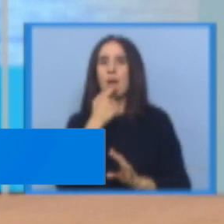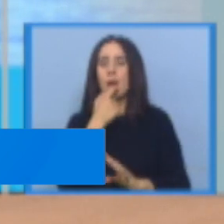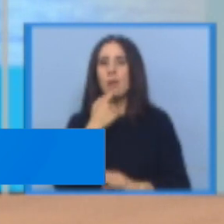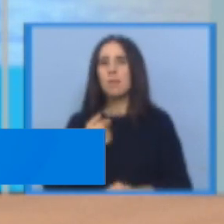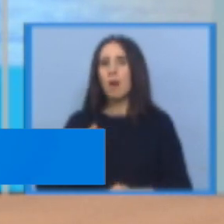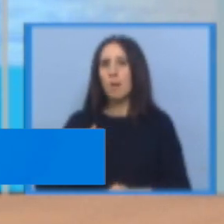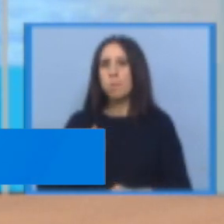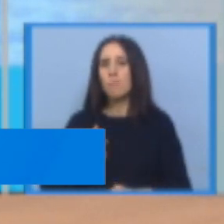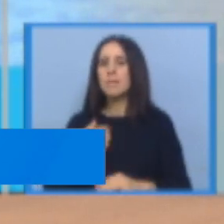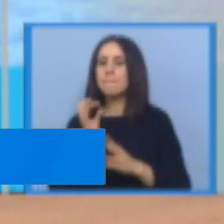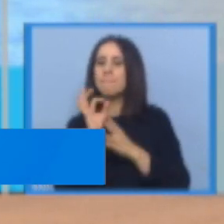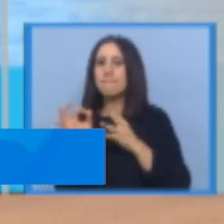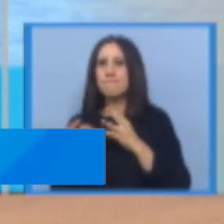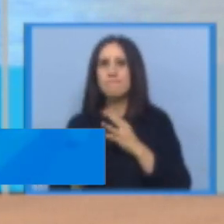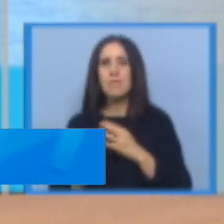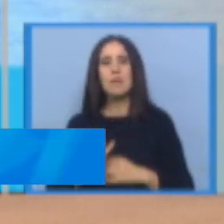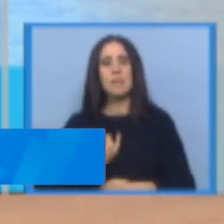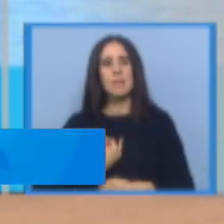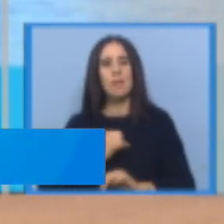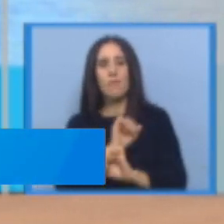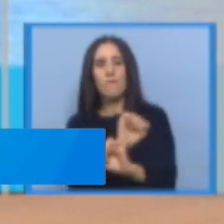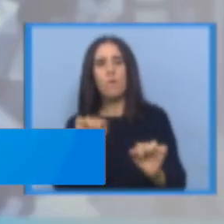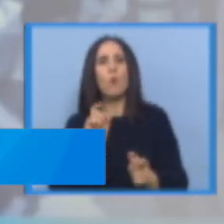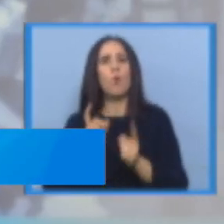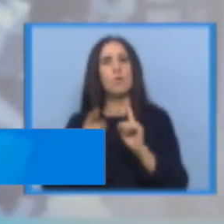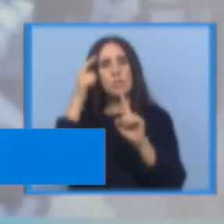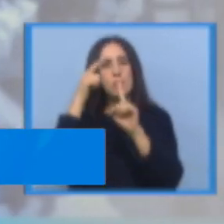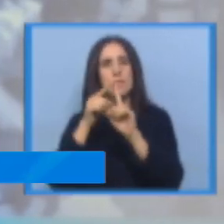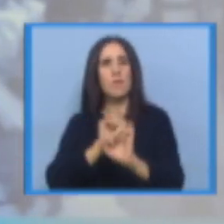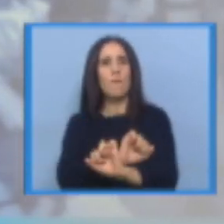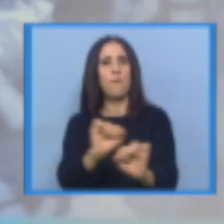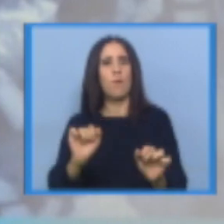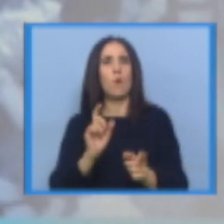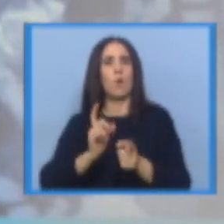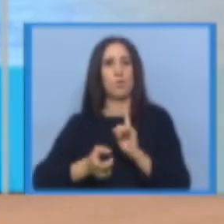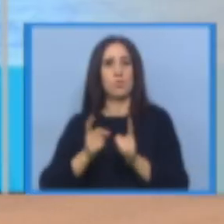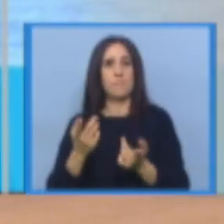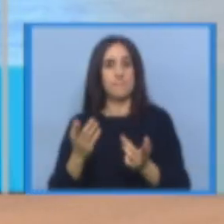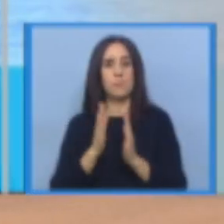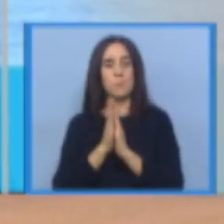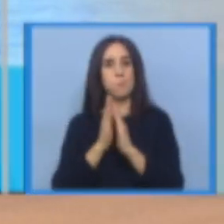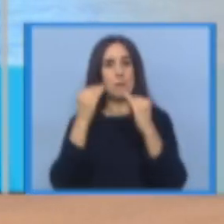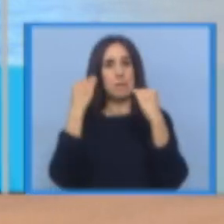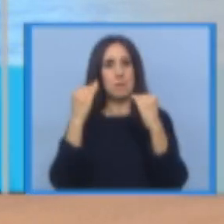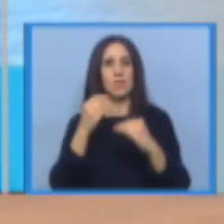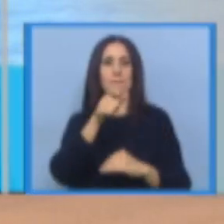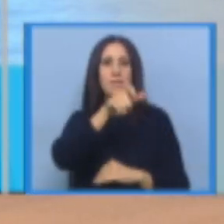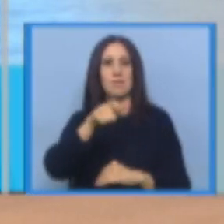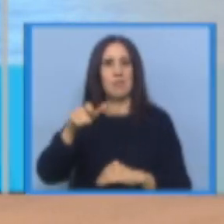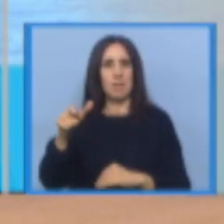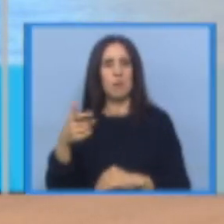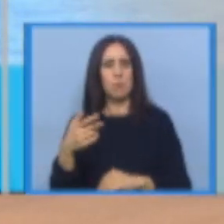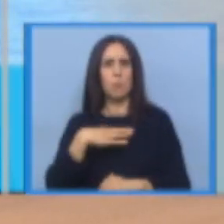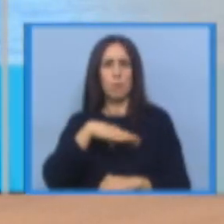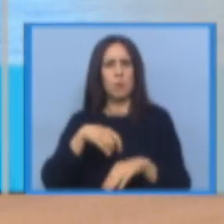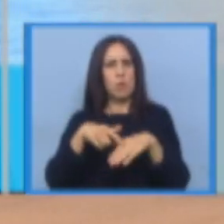compreensão mais apurada do que é a sua identidade e a sua missão. Portanto, os catequistas são cidadãos que vivem no